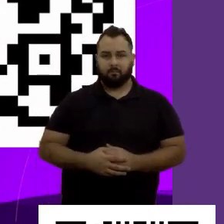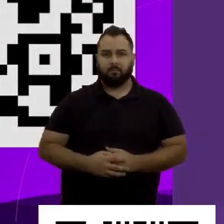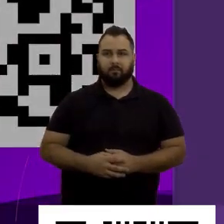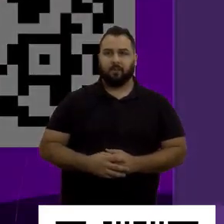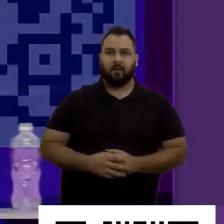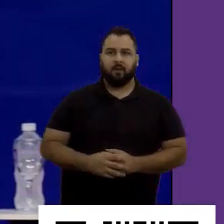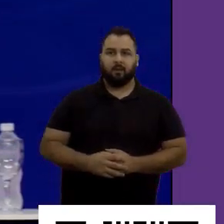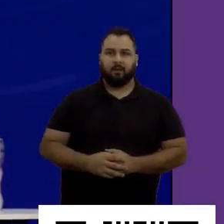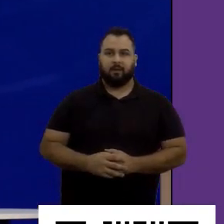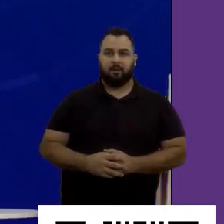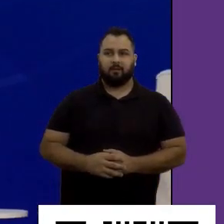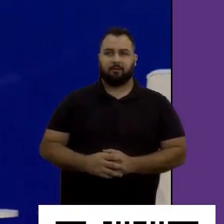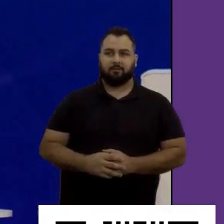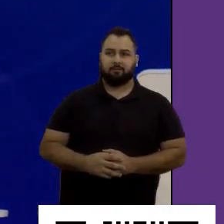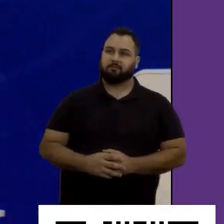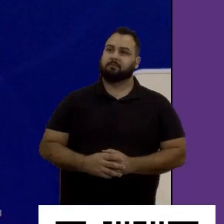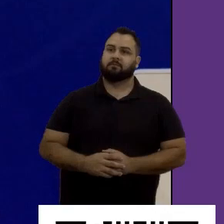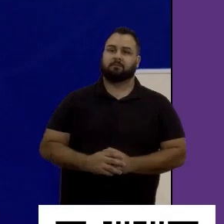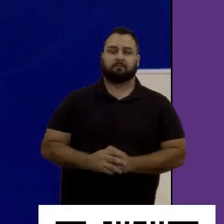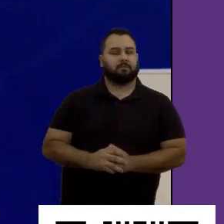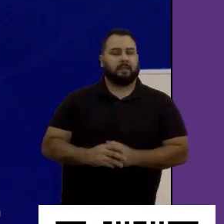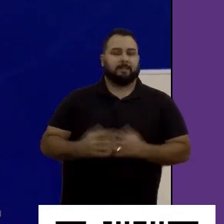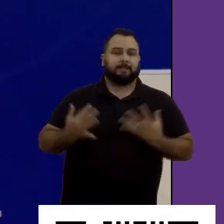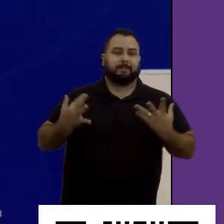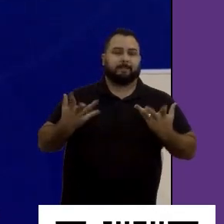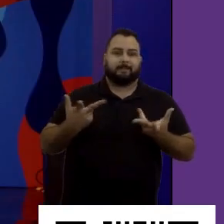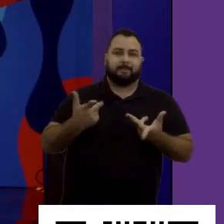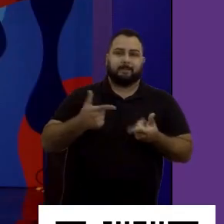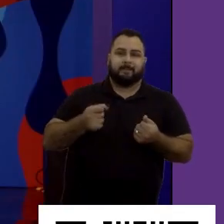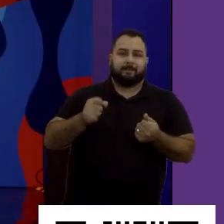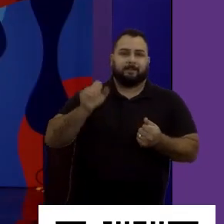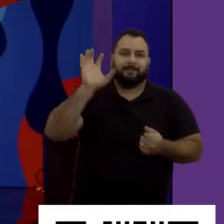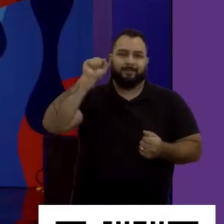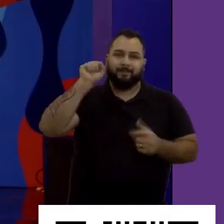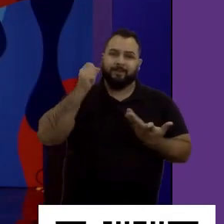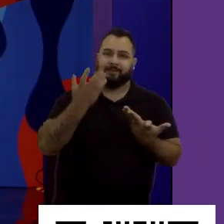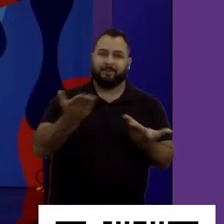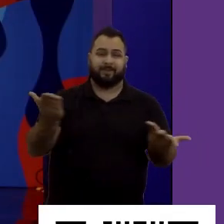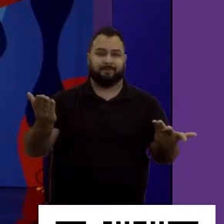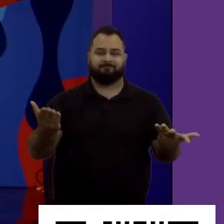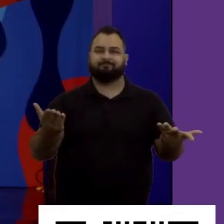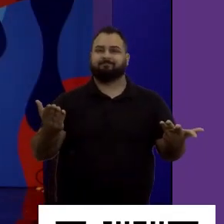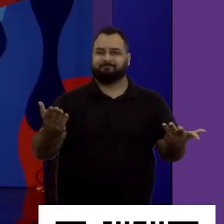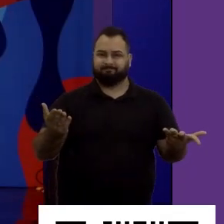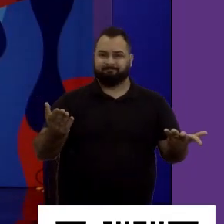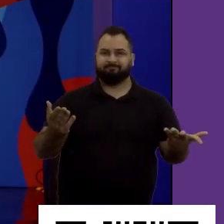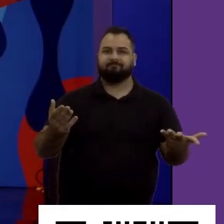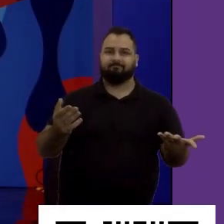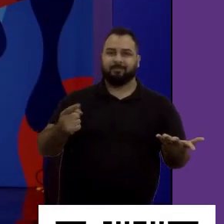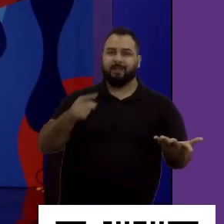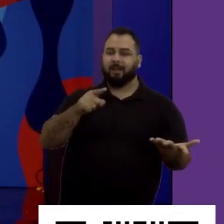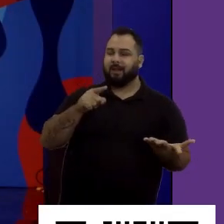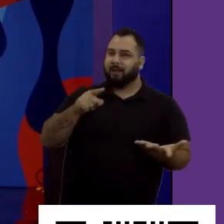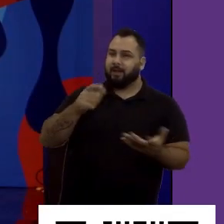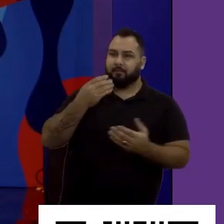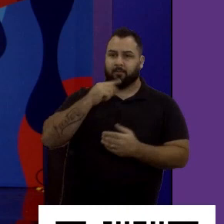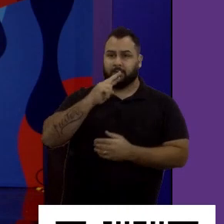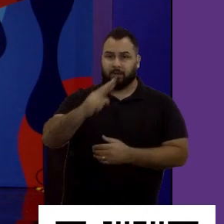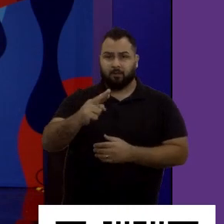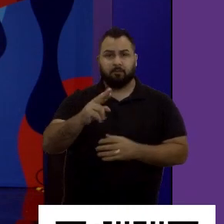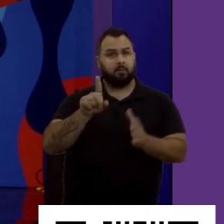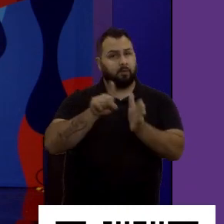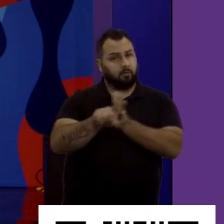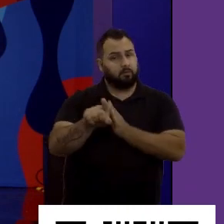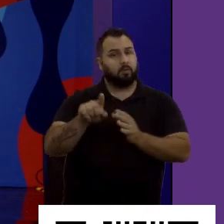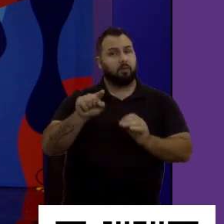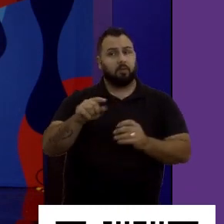Oi querido que massa de ouvir Vamos sentar aqui para a gente poder responder as perguntas junto quem tiver aí com vontade de fazer